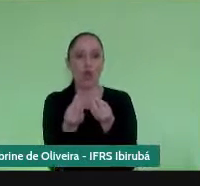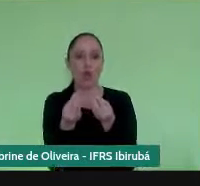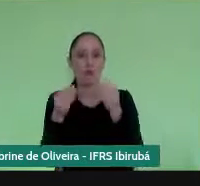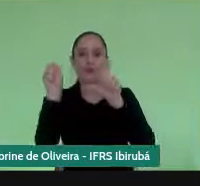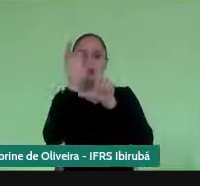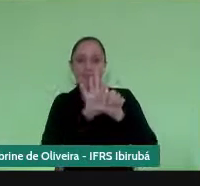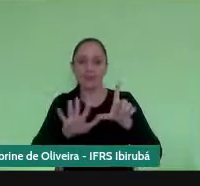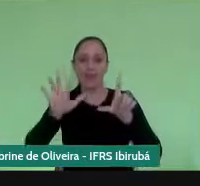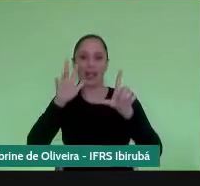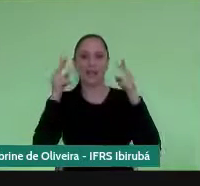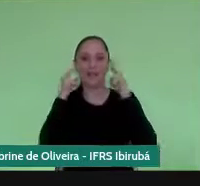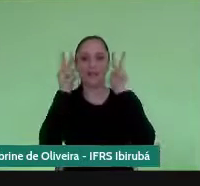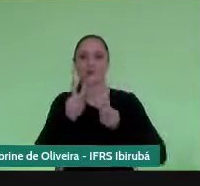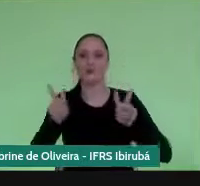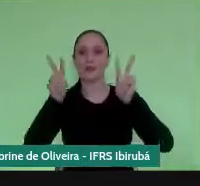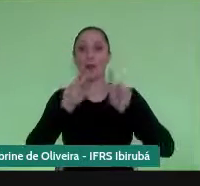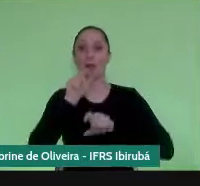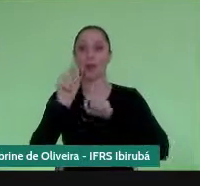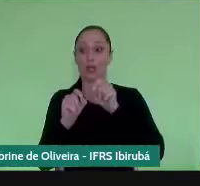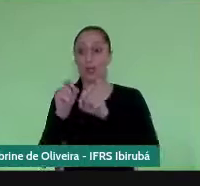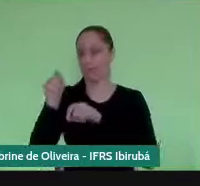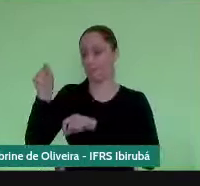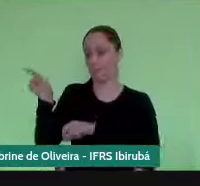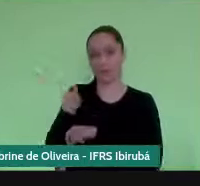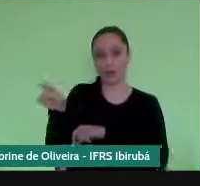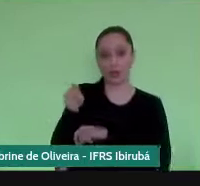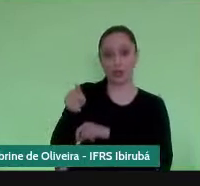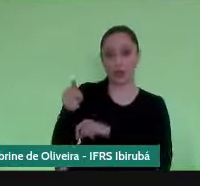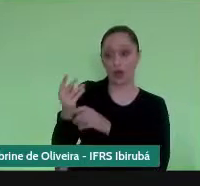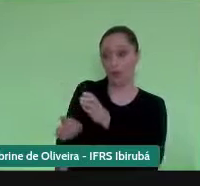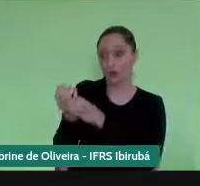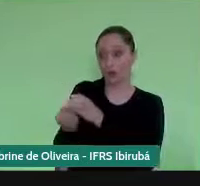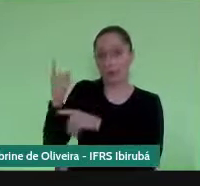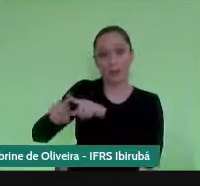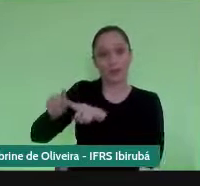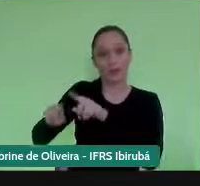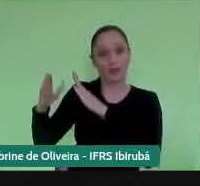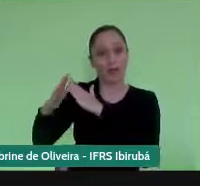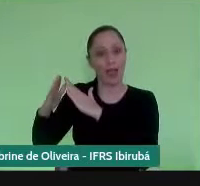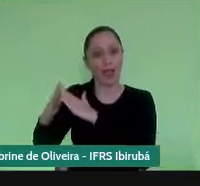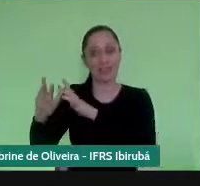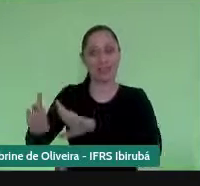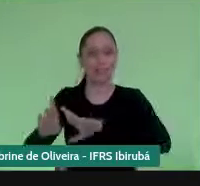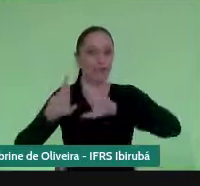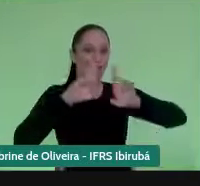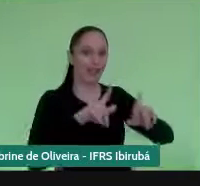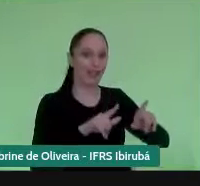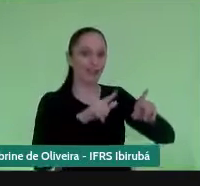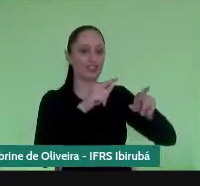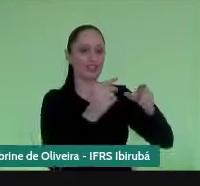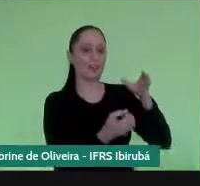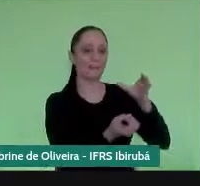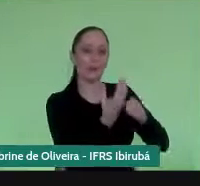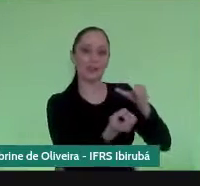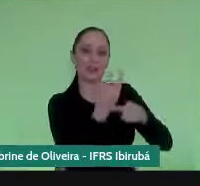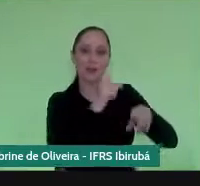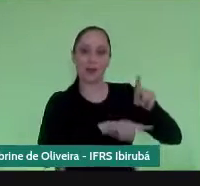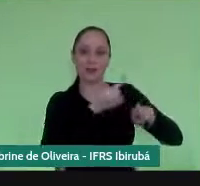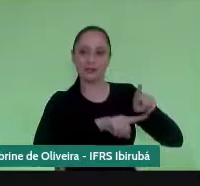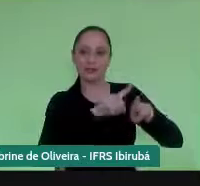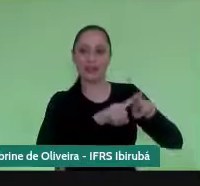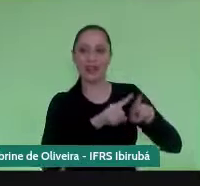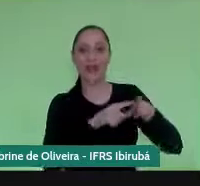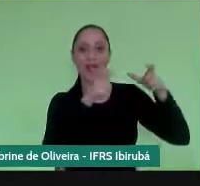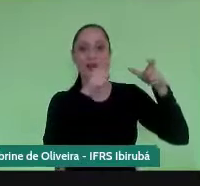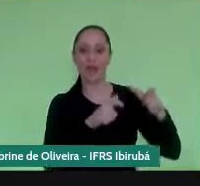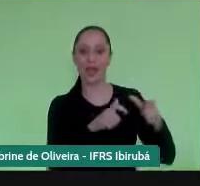casa, em condições diferentes do que as condições de estúdio, mas principalmente ele traz essa colaboração pedagógica dos professores da